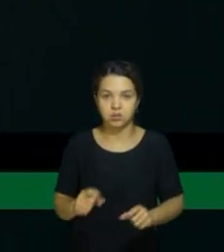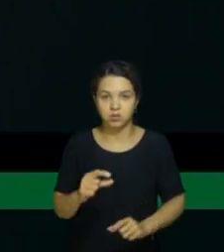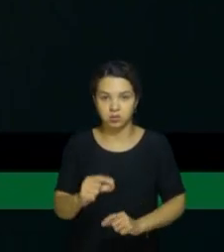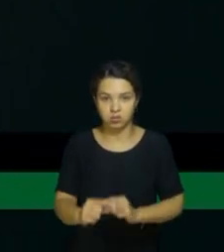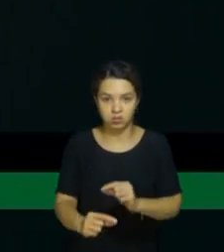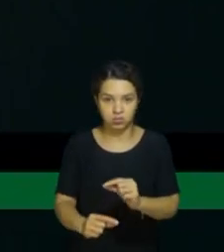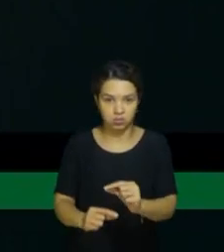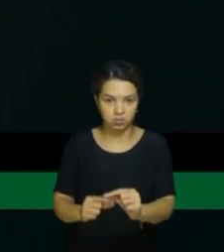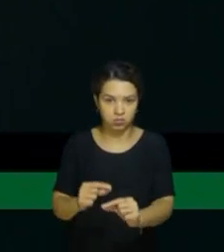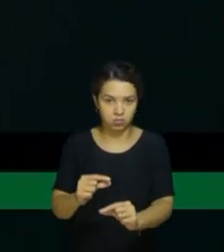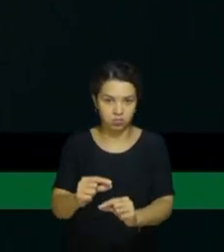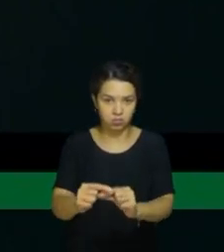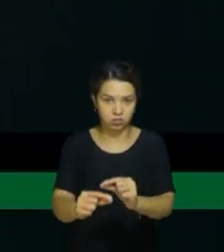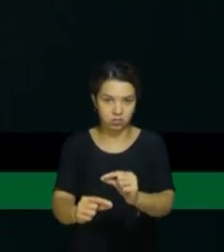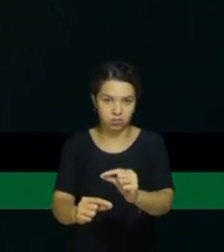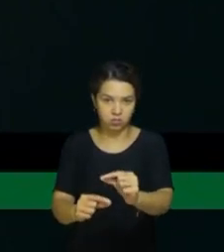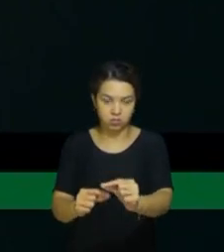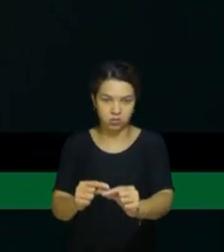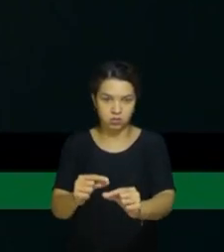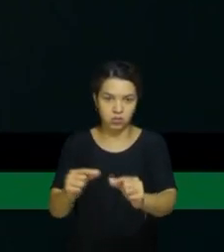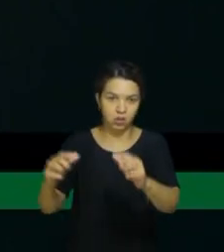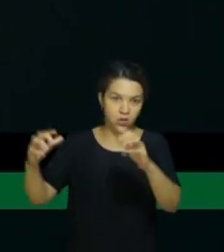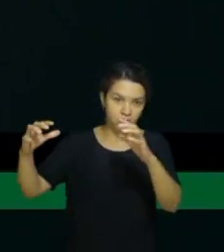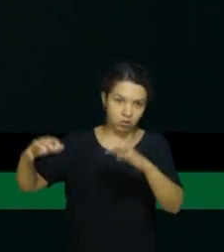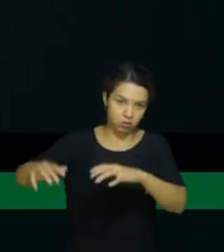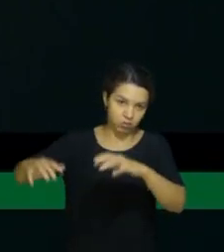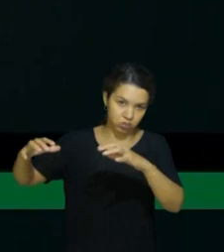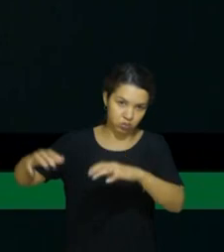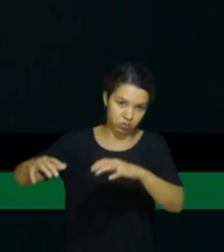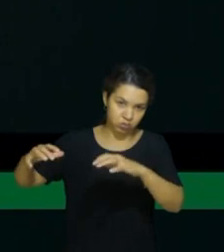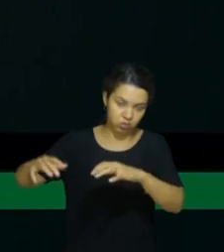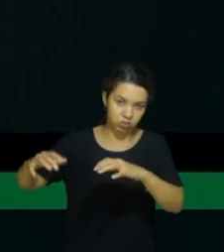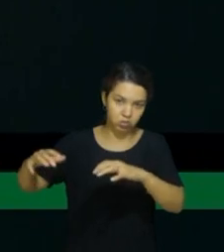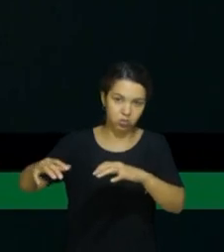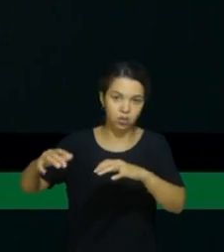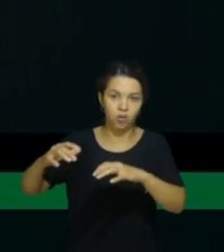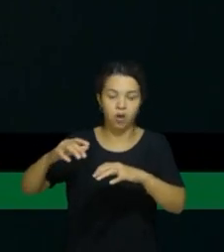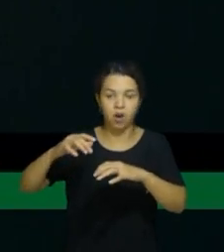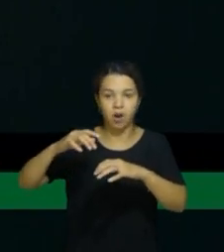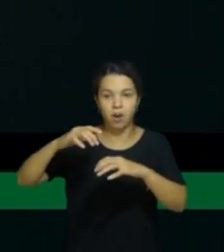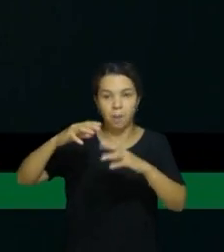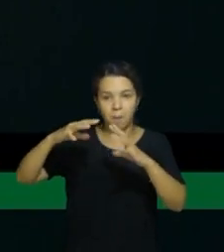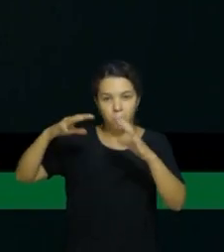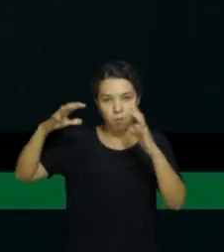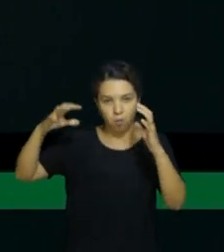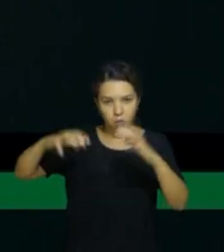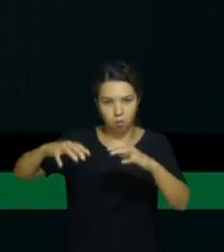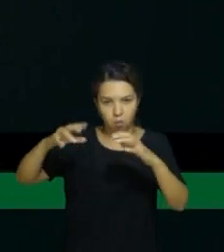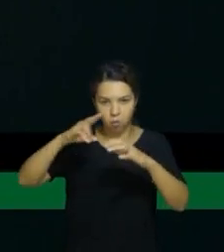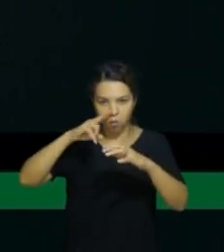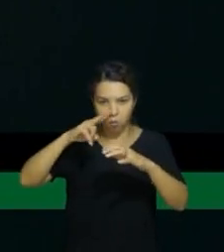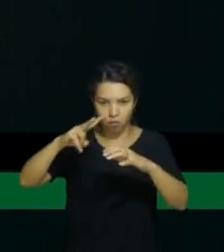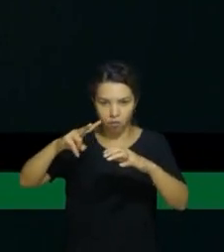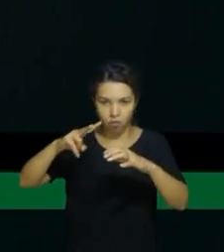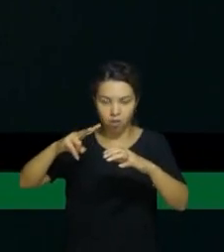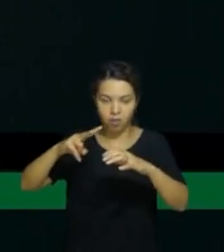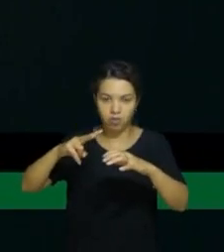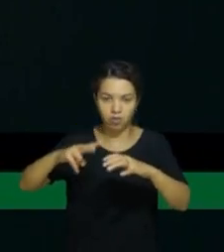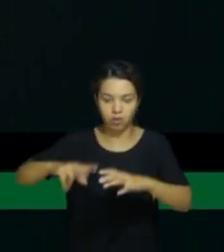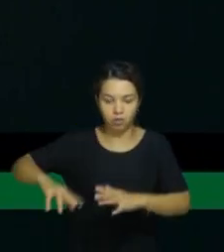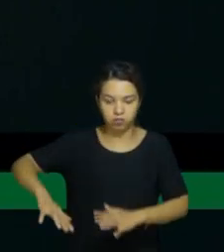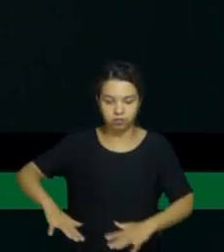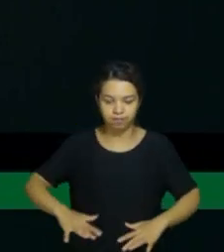para que a precipitação alta das chuvas não possa comprometer com